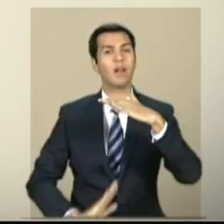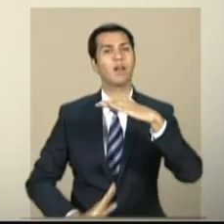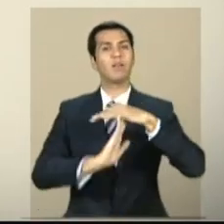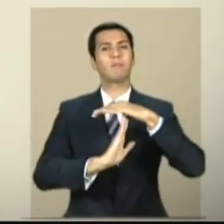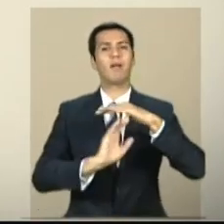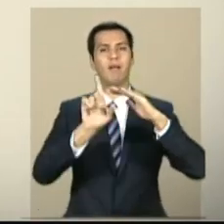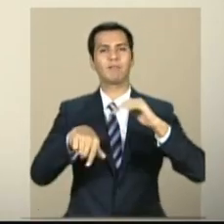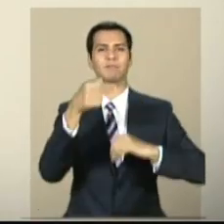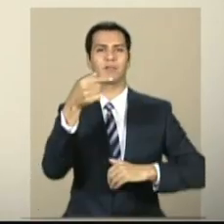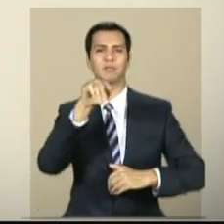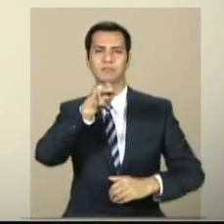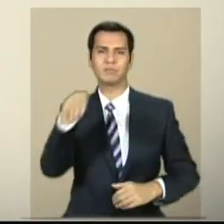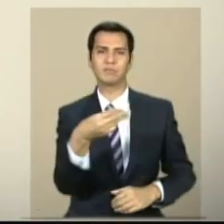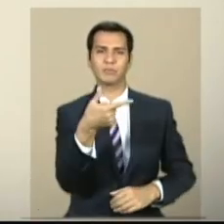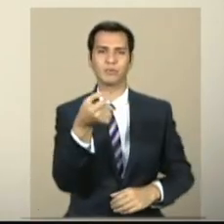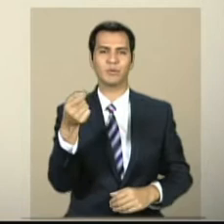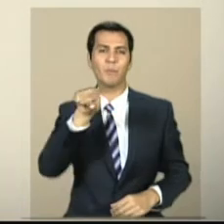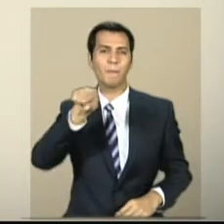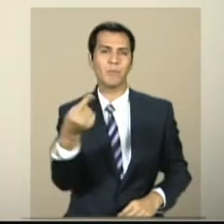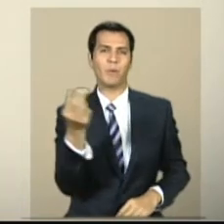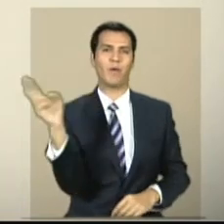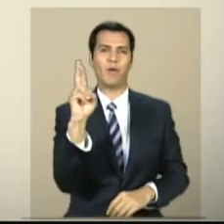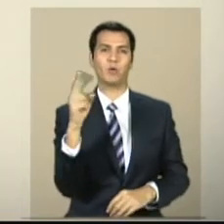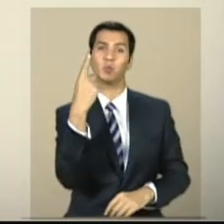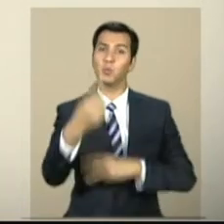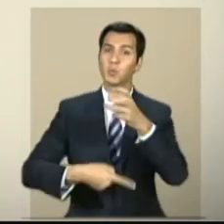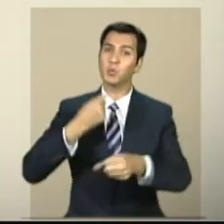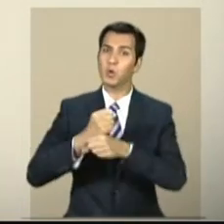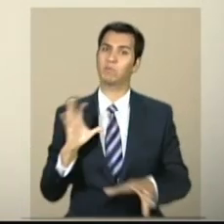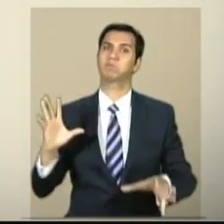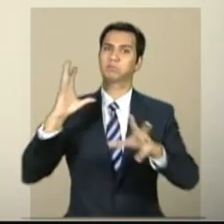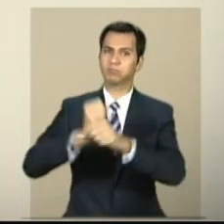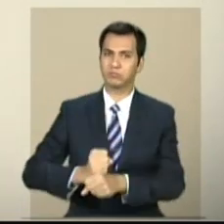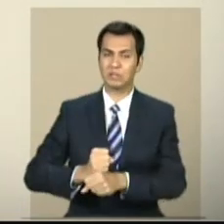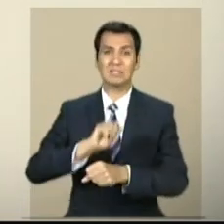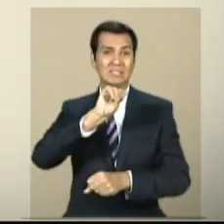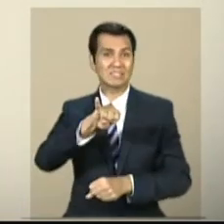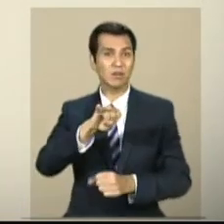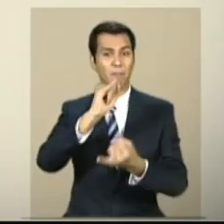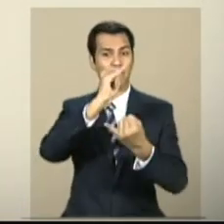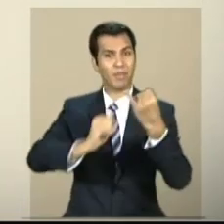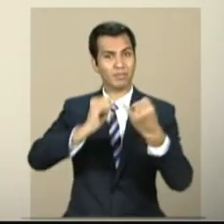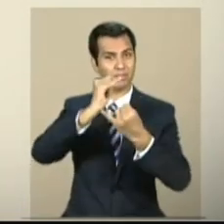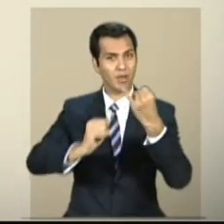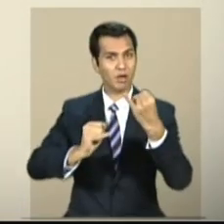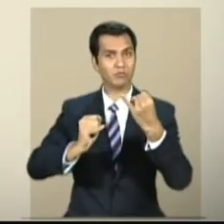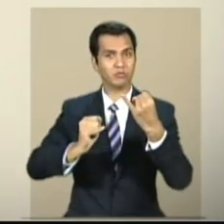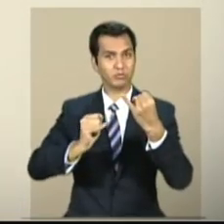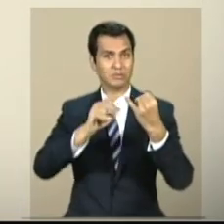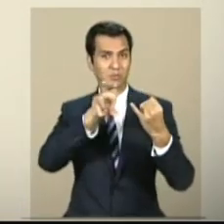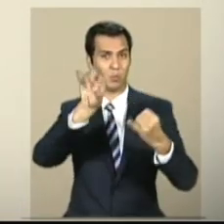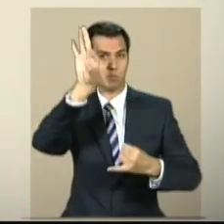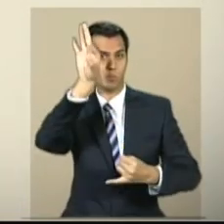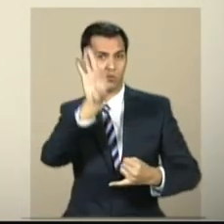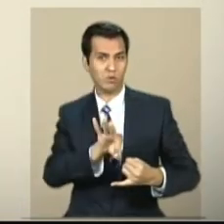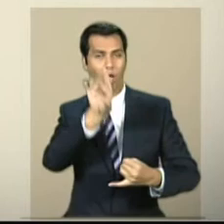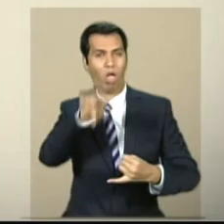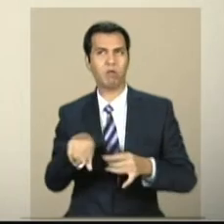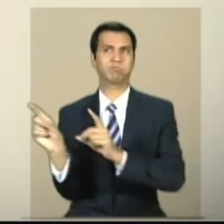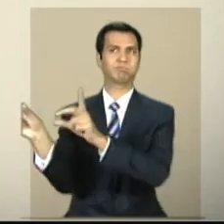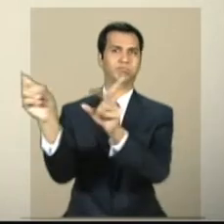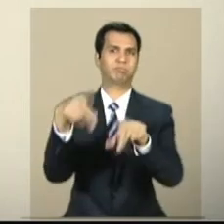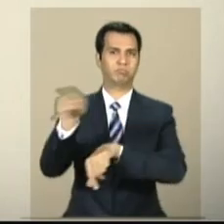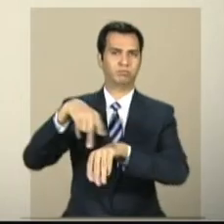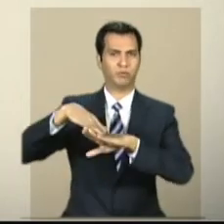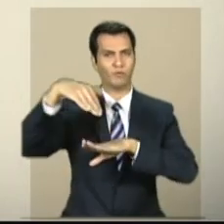R$7.200.000 por ano, se, por exemplo, metade desse valor vier das exportações. Este é um estímulo do governo para que o